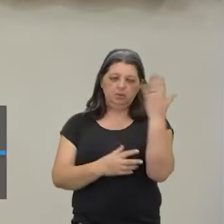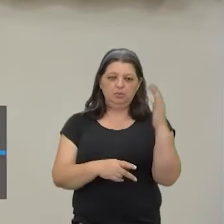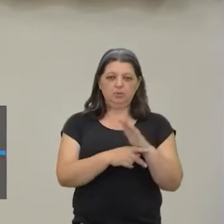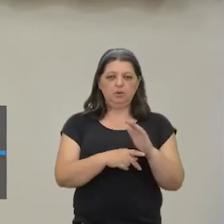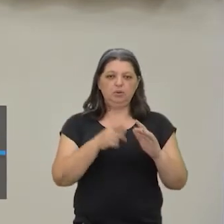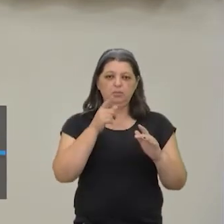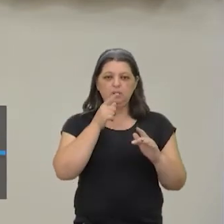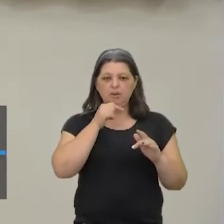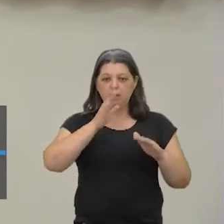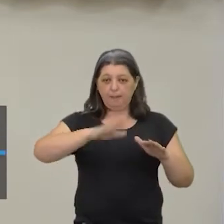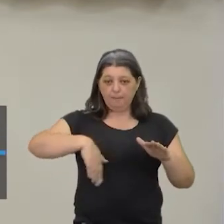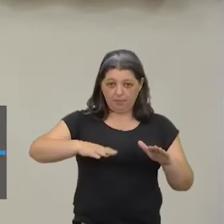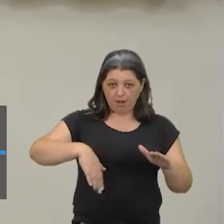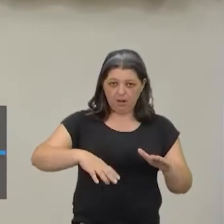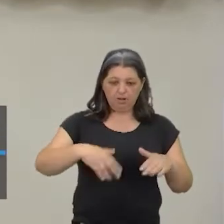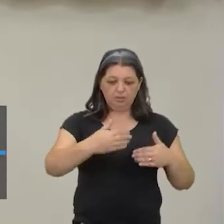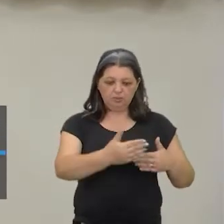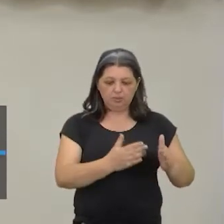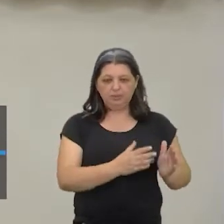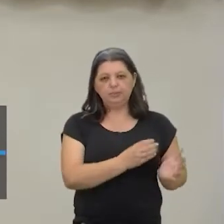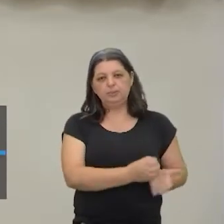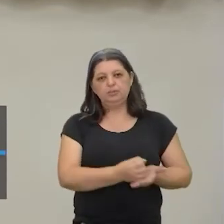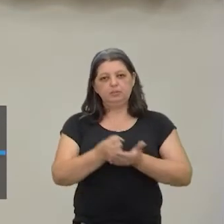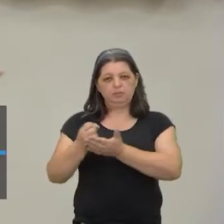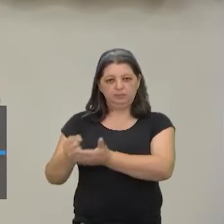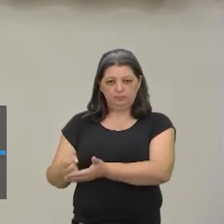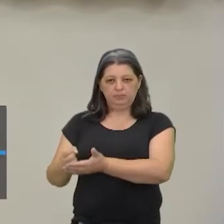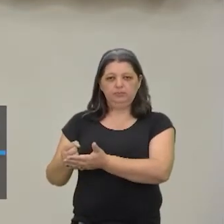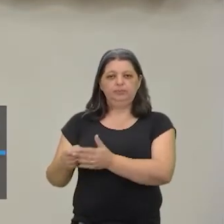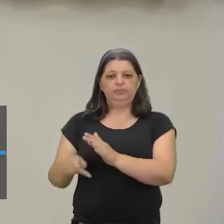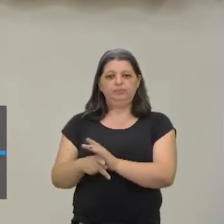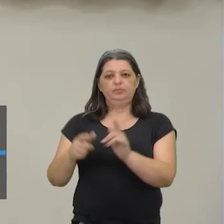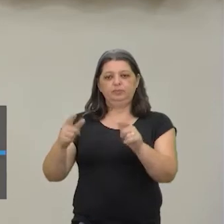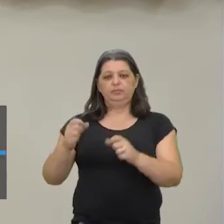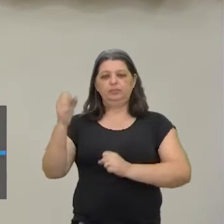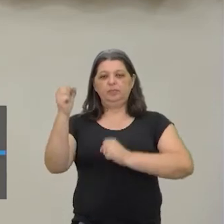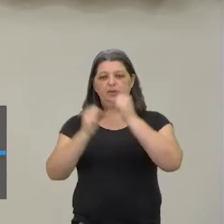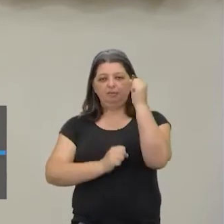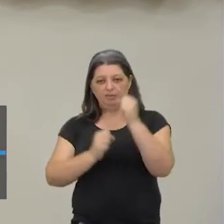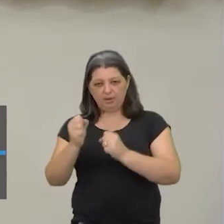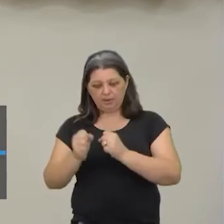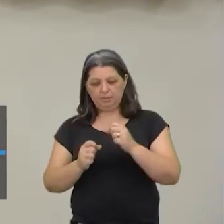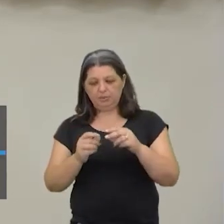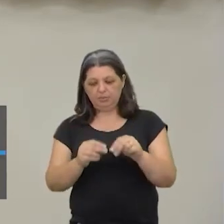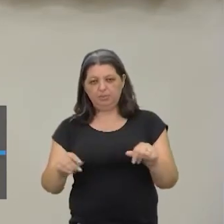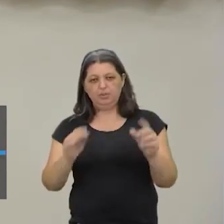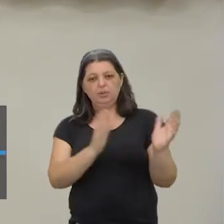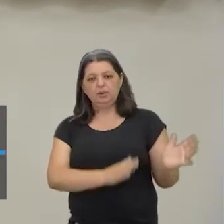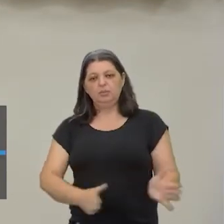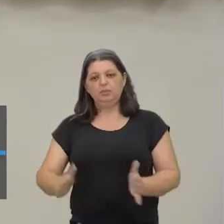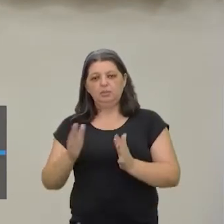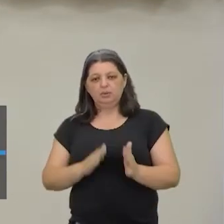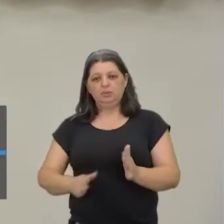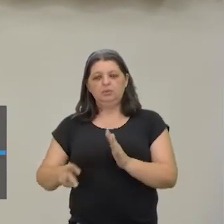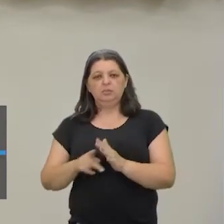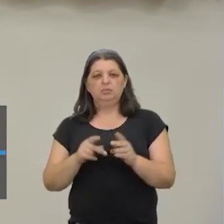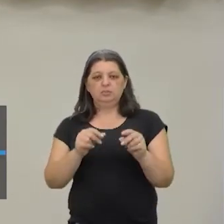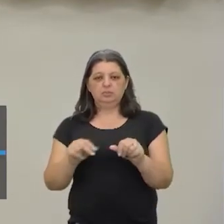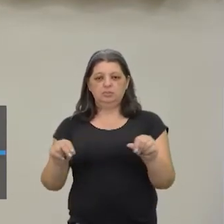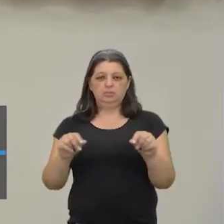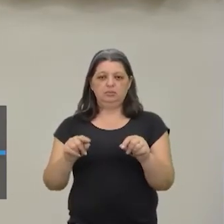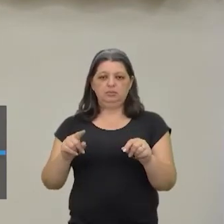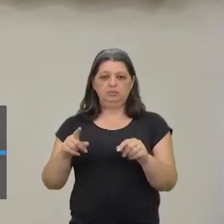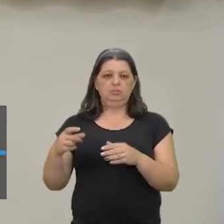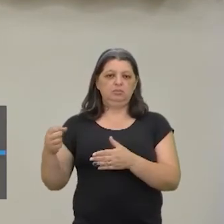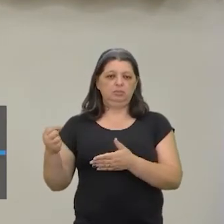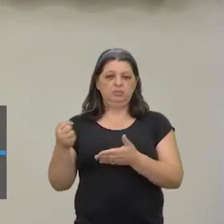tira ele em blocos. Depois, lá na refinaria, que ocorre outro processo, que a gente chama de refinação, e chega para a gente na cozinha